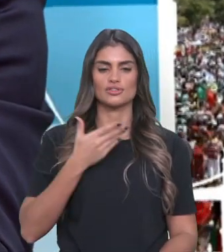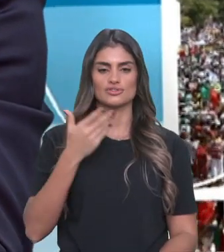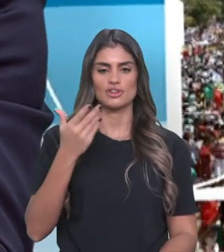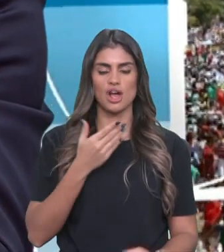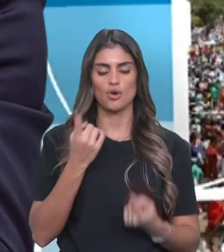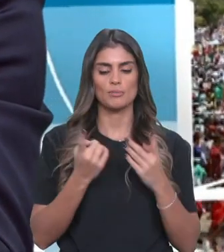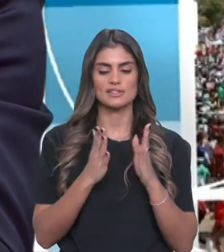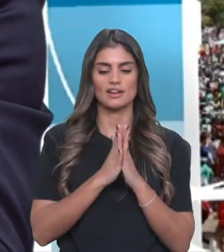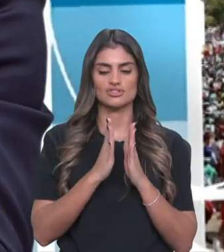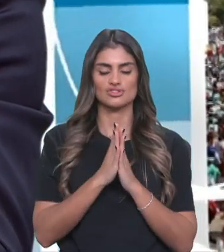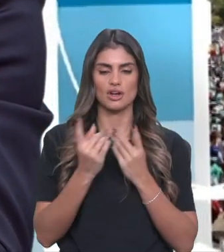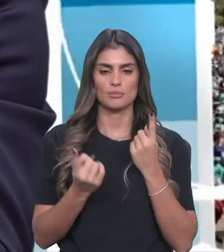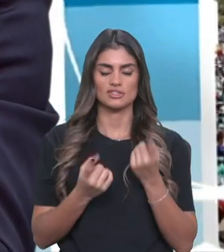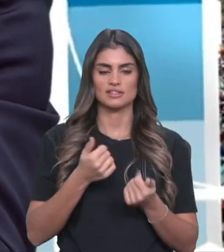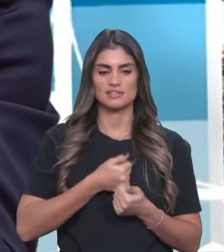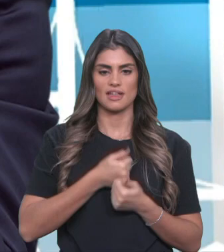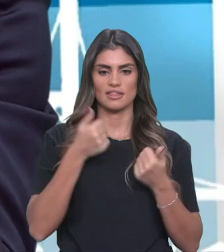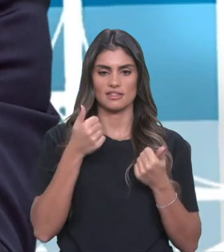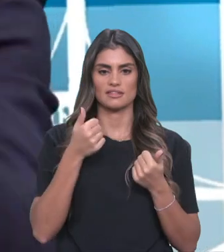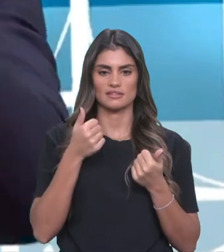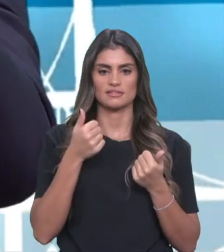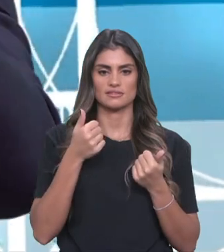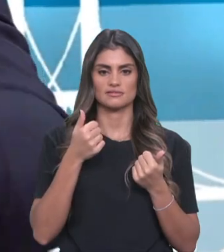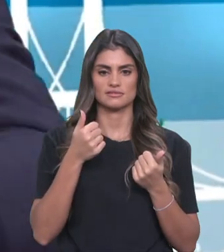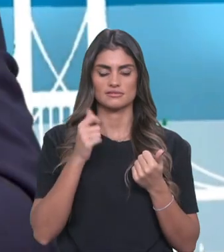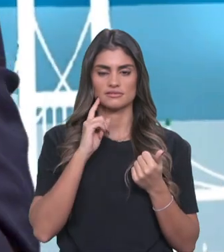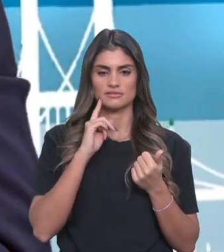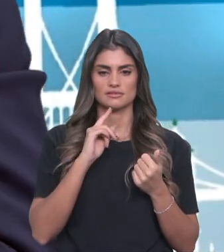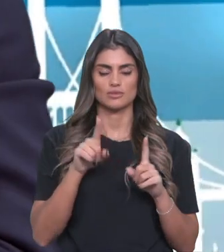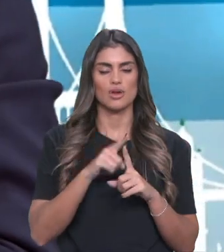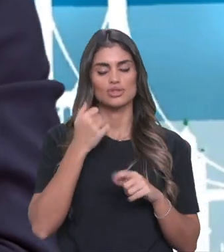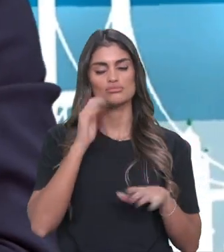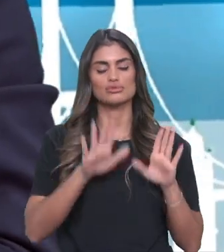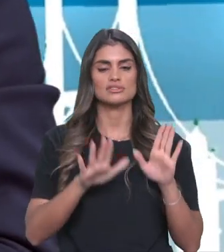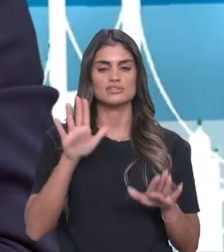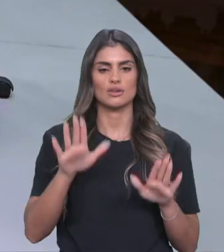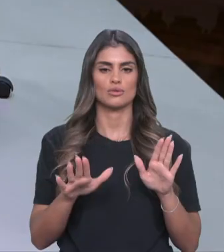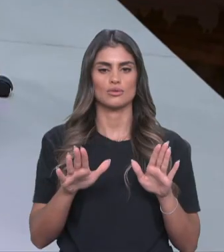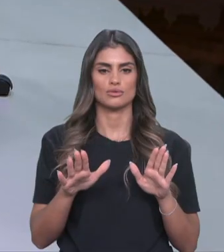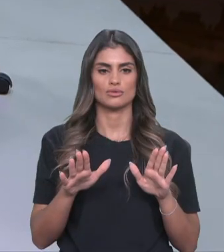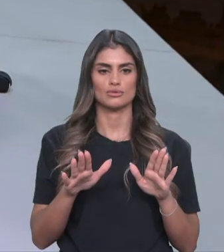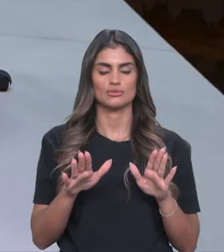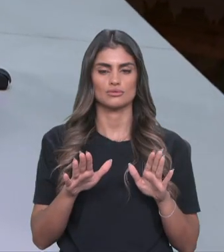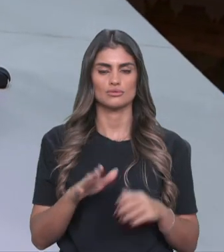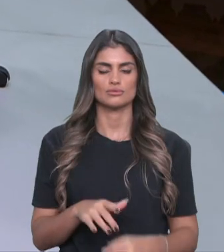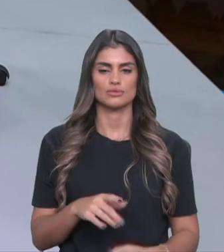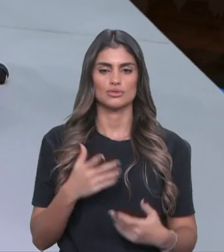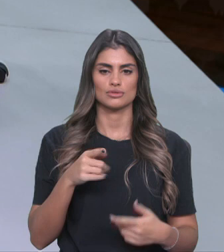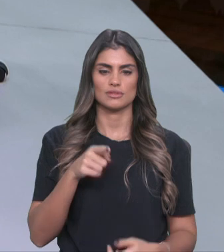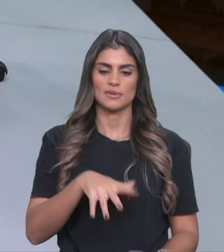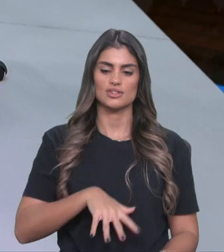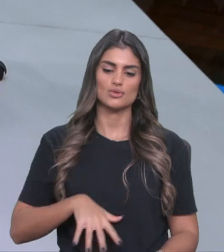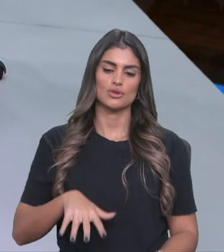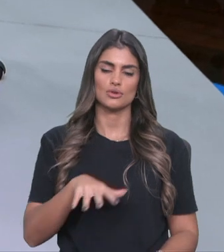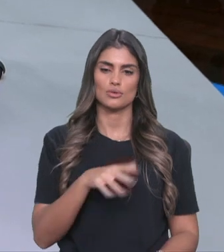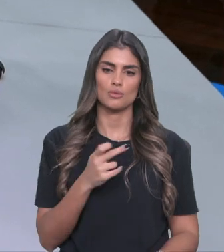algumas igrejas da cidade em Laus Prene, isto é, com a exposição permanente do Santíssimo Sacramento, e no próprio lugar do